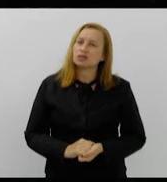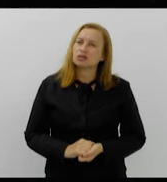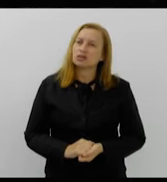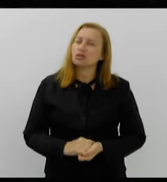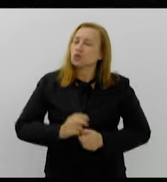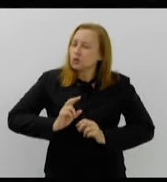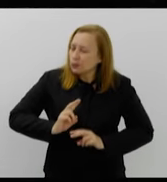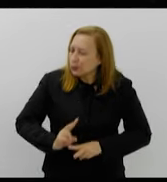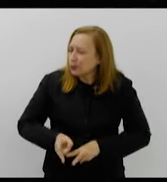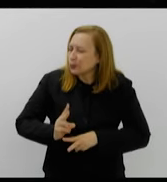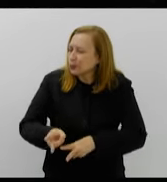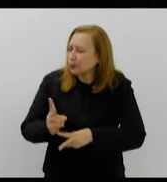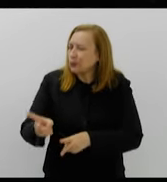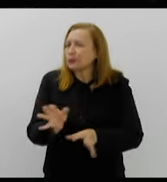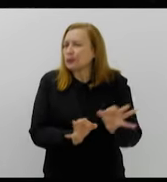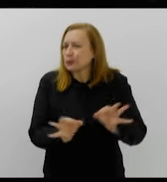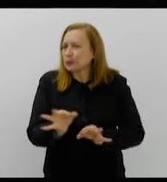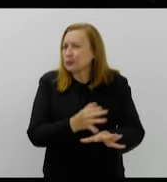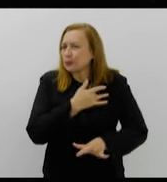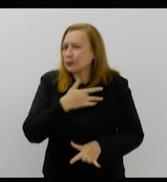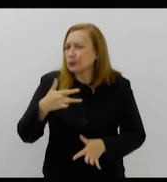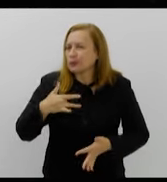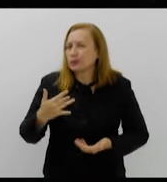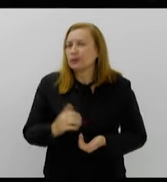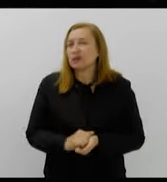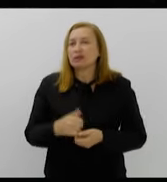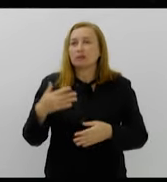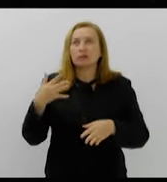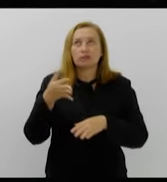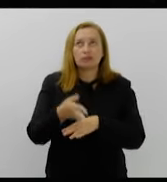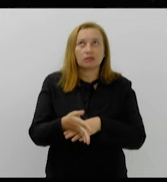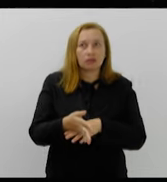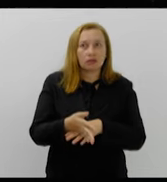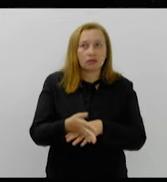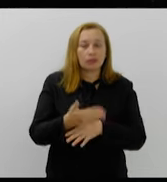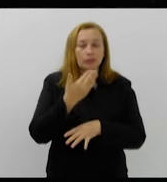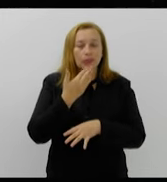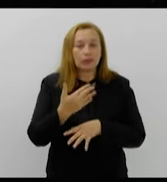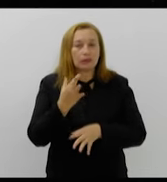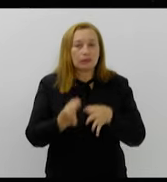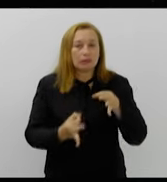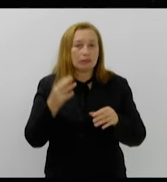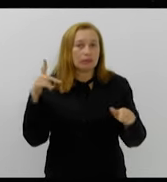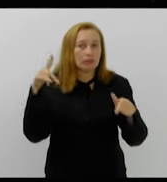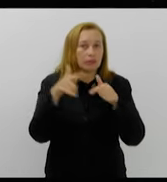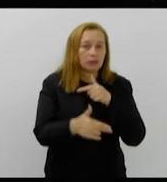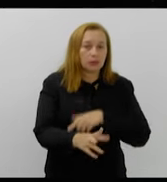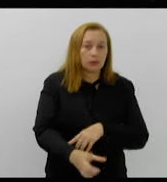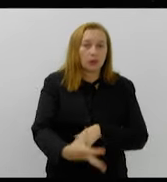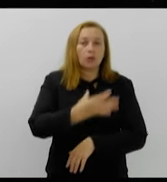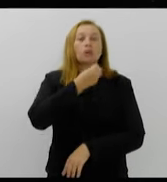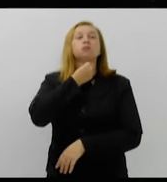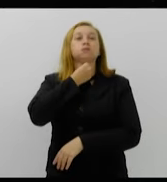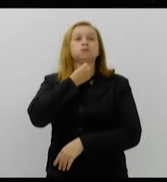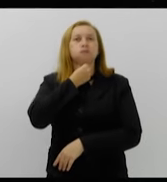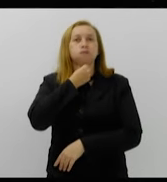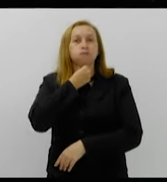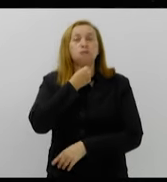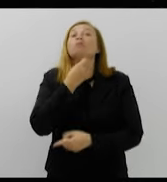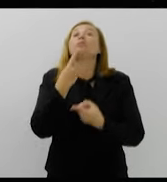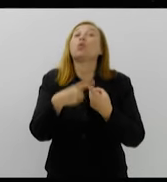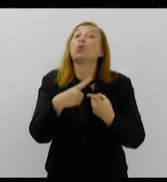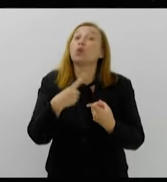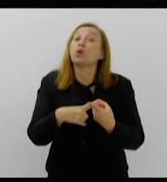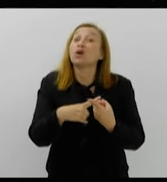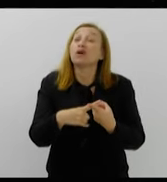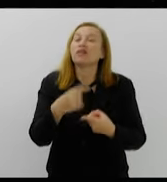rotineiramente os planos de saúde TM entrado com medidas judiciais para impedir e calar a nossa voz por